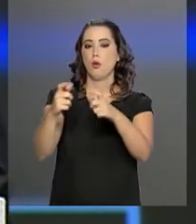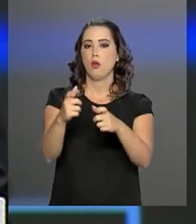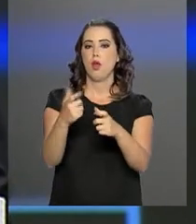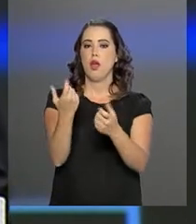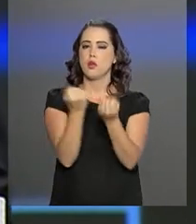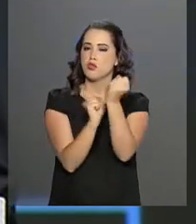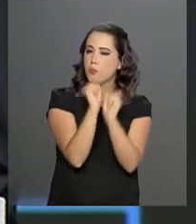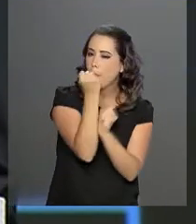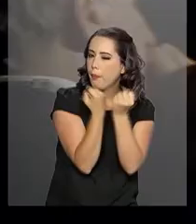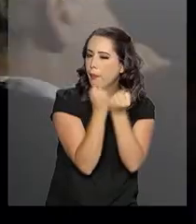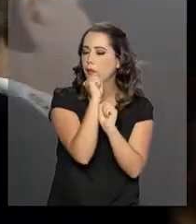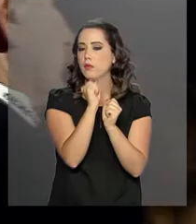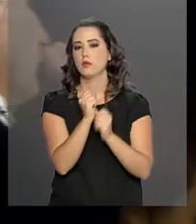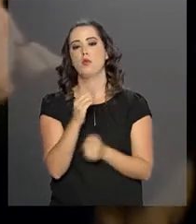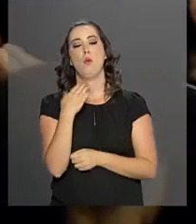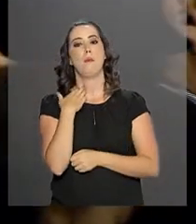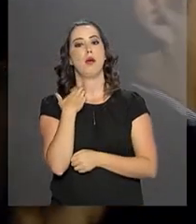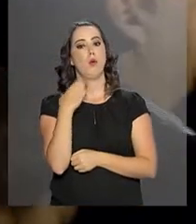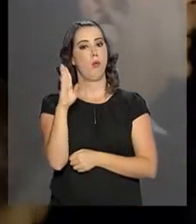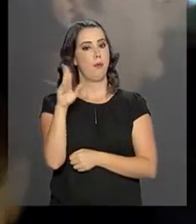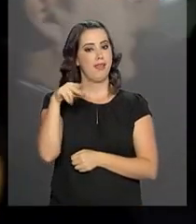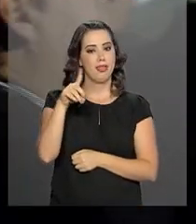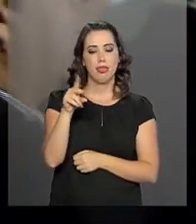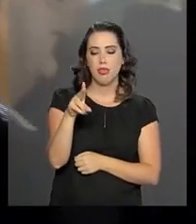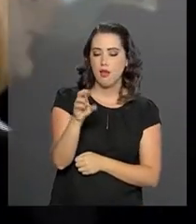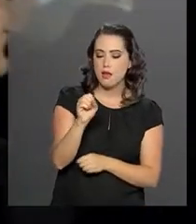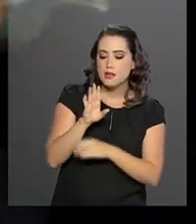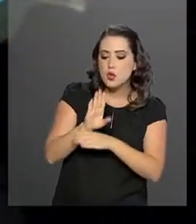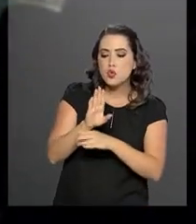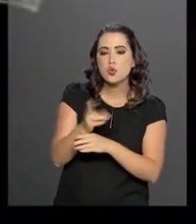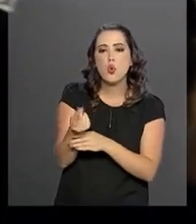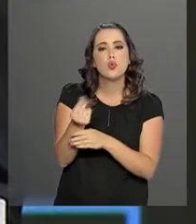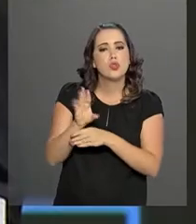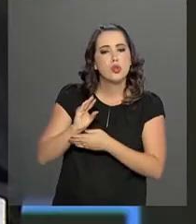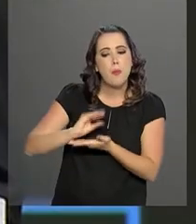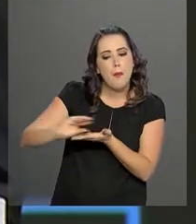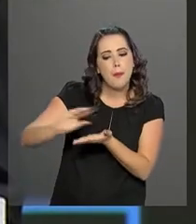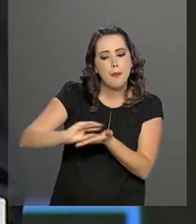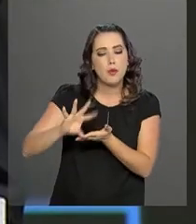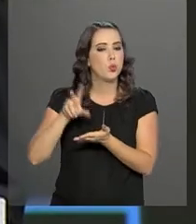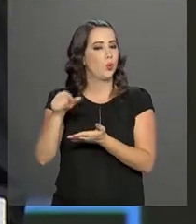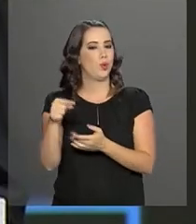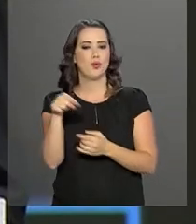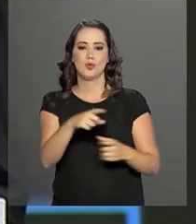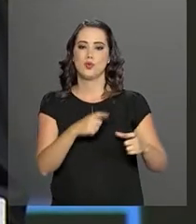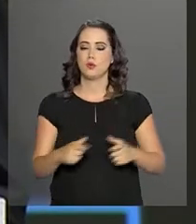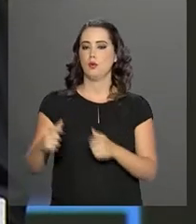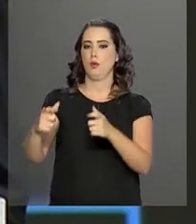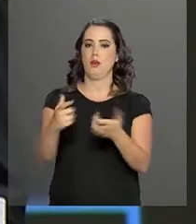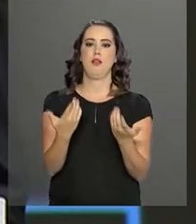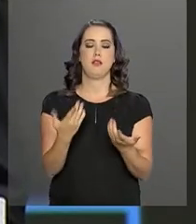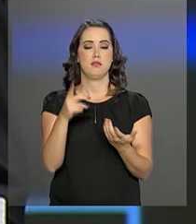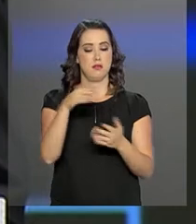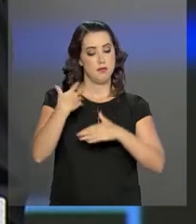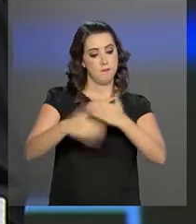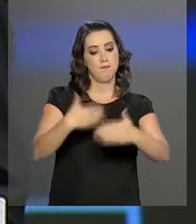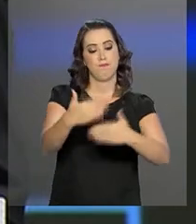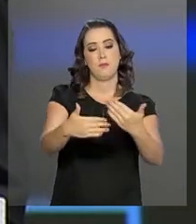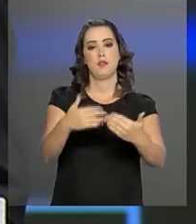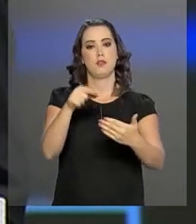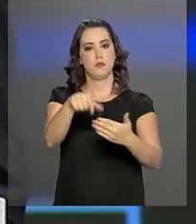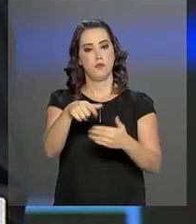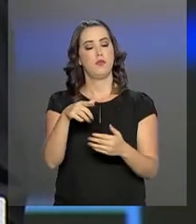financiou todas elas. O BNDES foi o banco que financiou o projeto de desenvolvimento da tecnologia